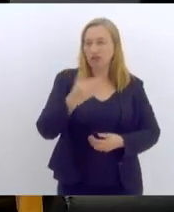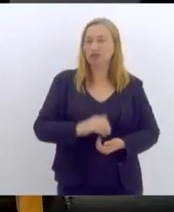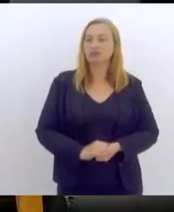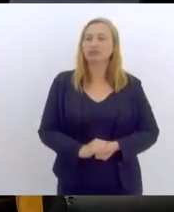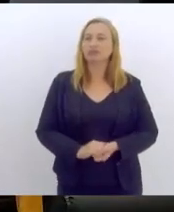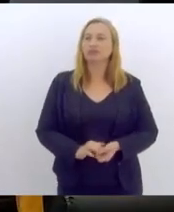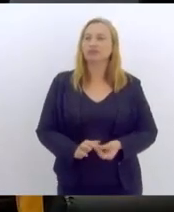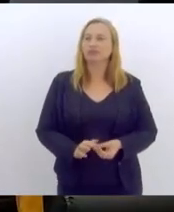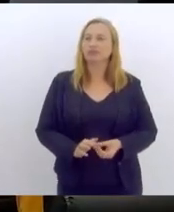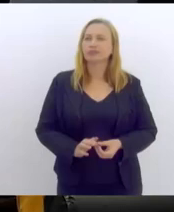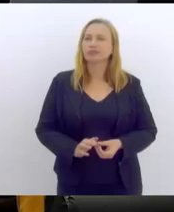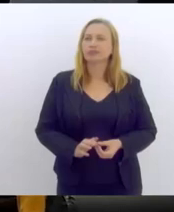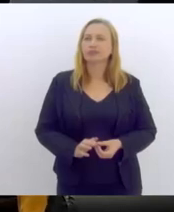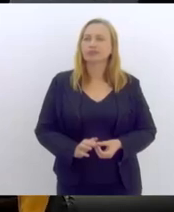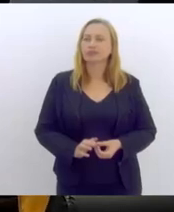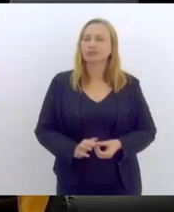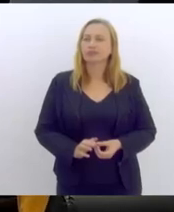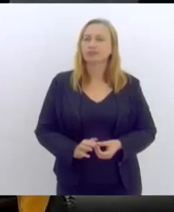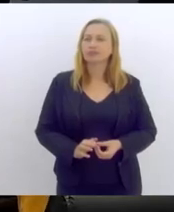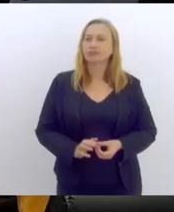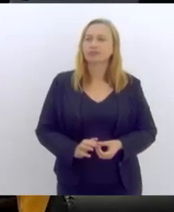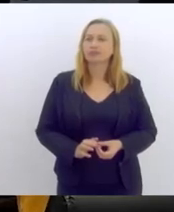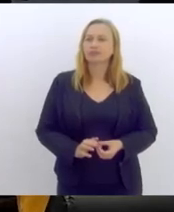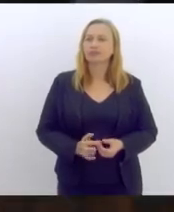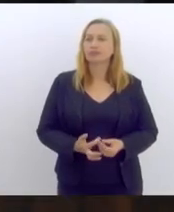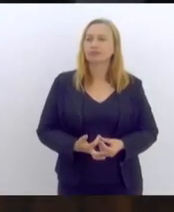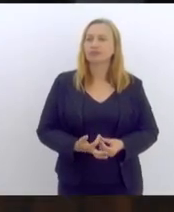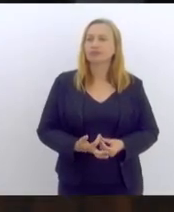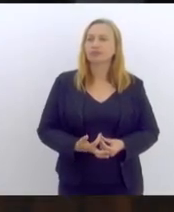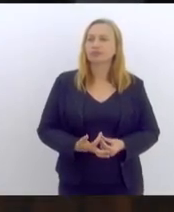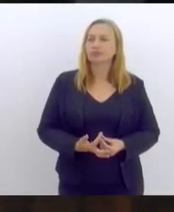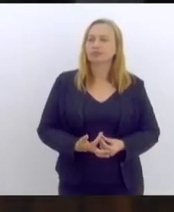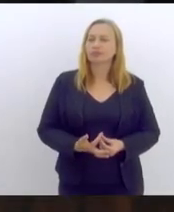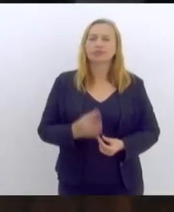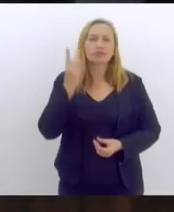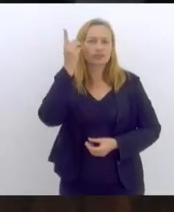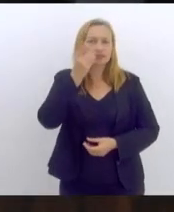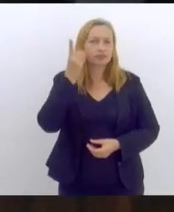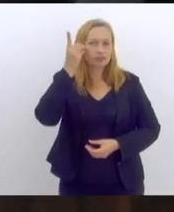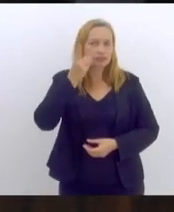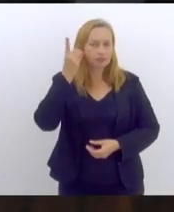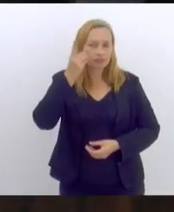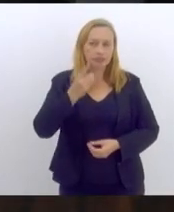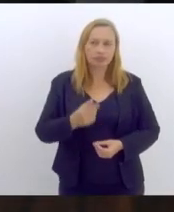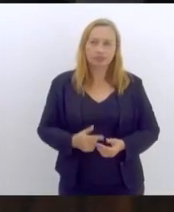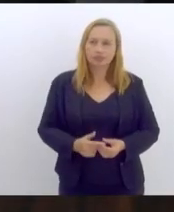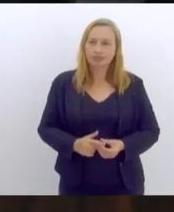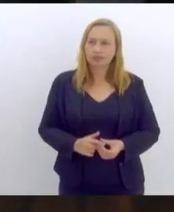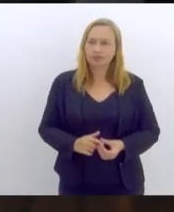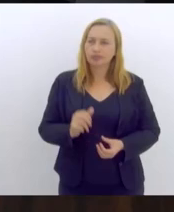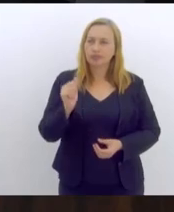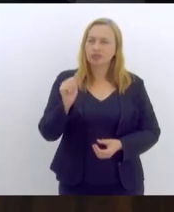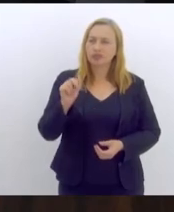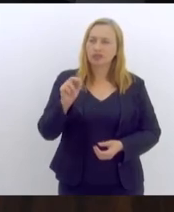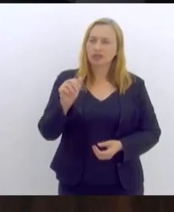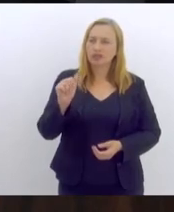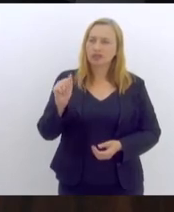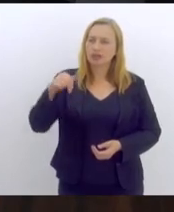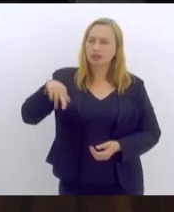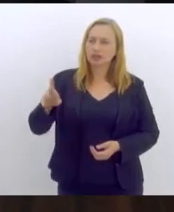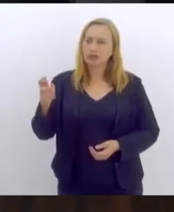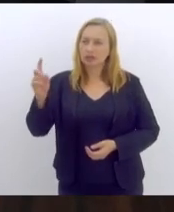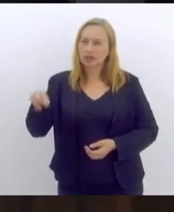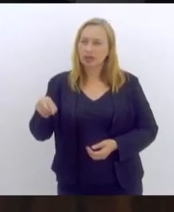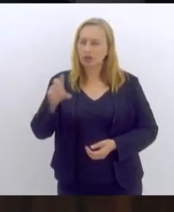Deputado Deputado André Correia. Vai